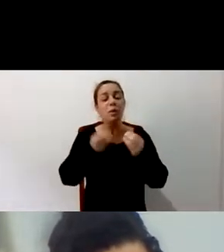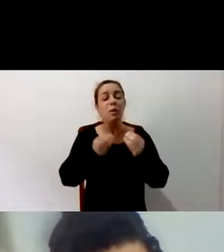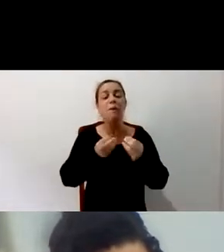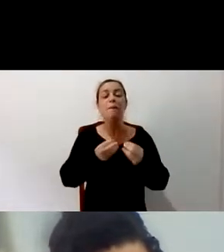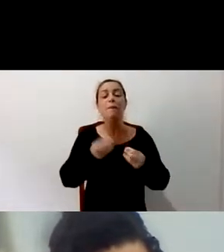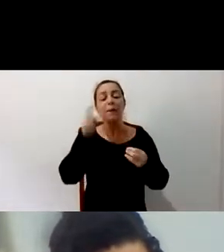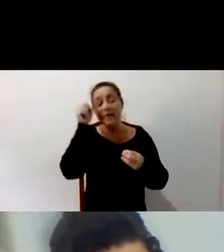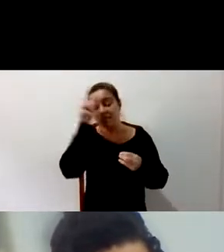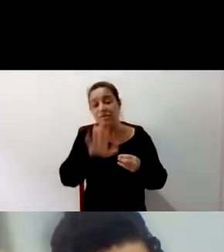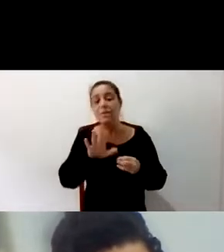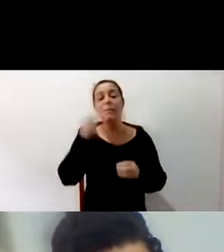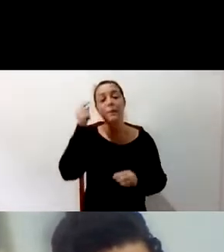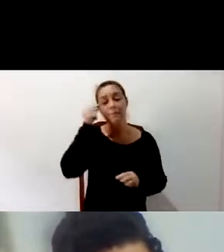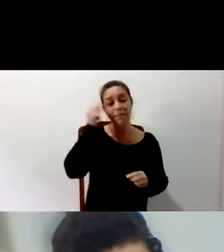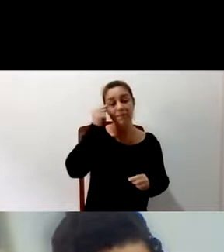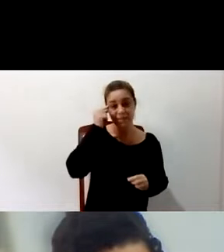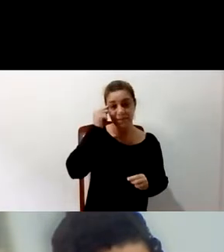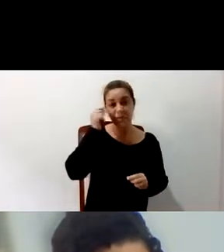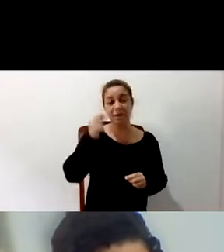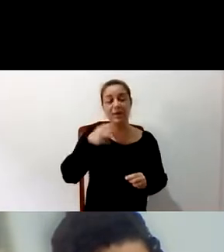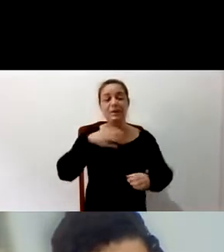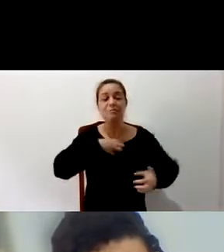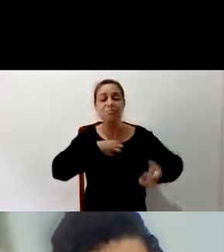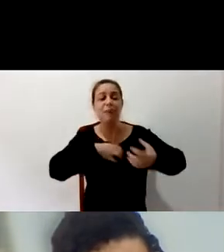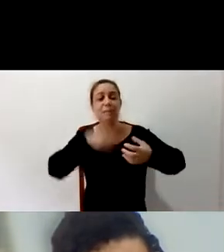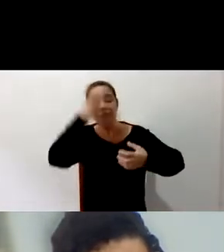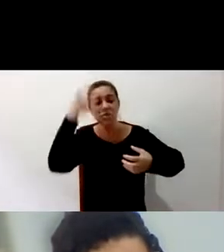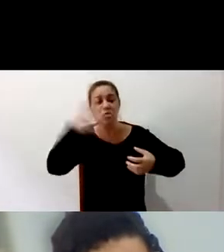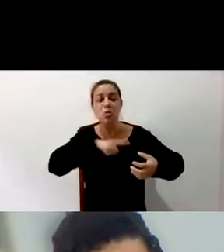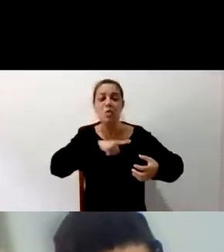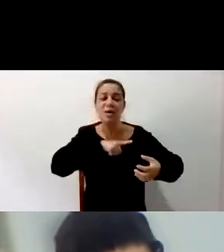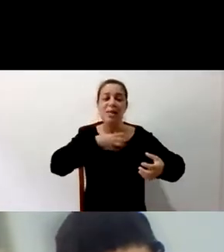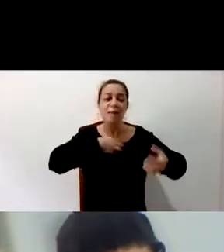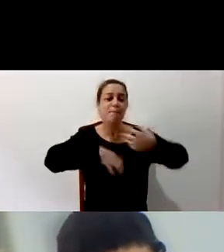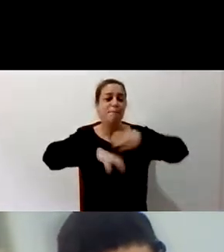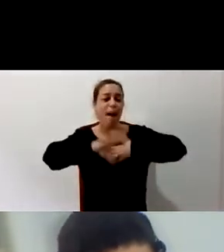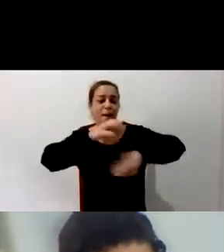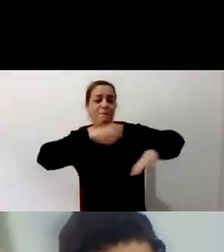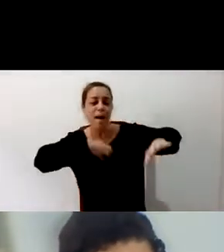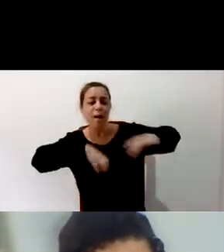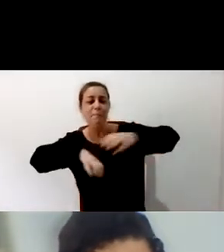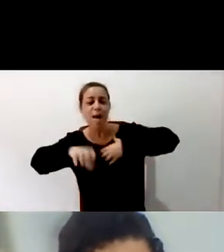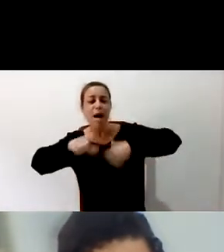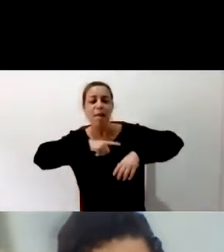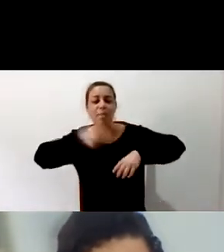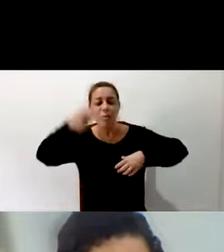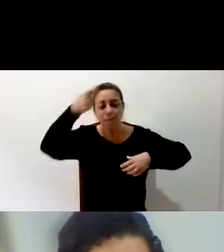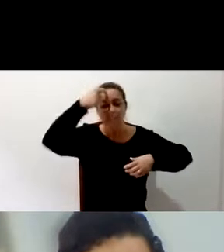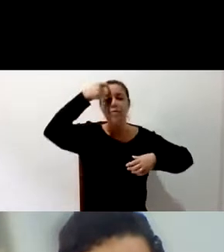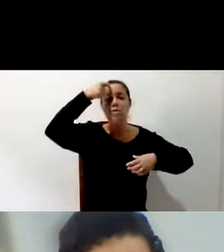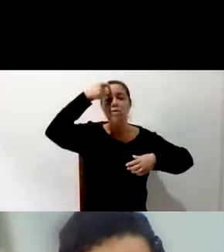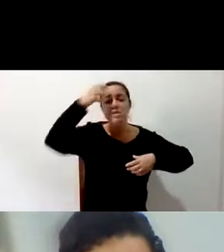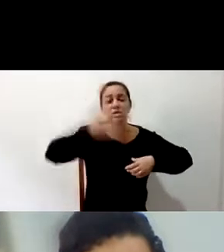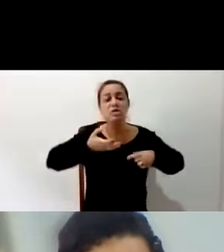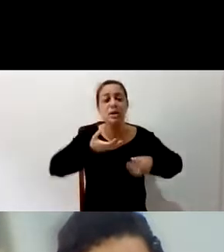quando a pessoa ela tem empatia, ela tem aquela, né, aquela consciência de querer ajudar, o que ela pode